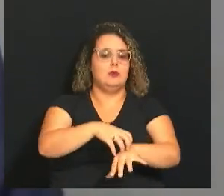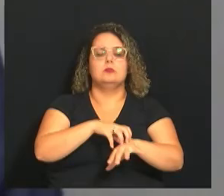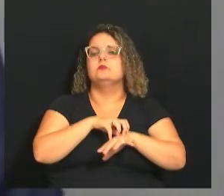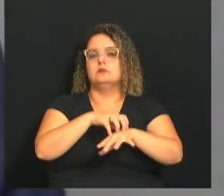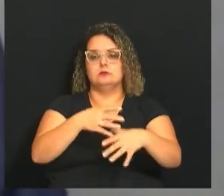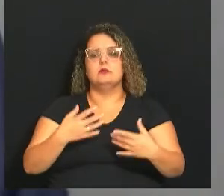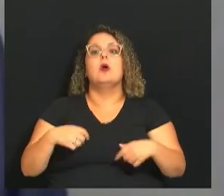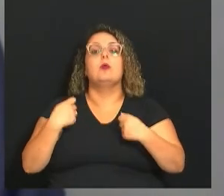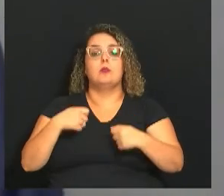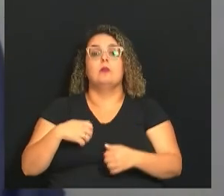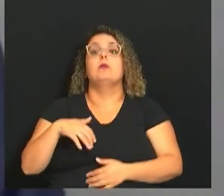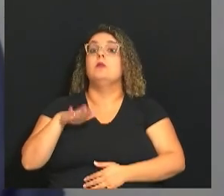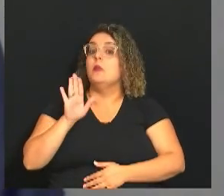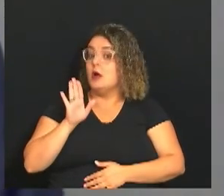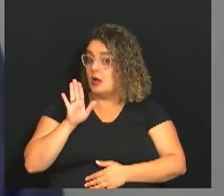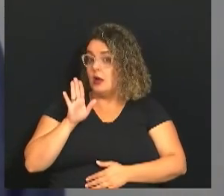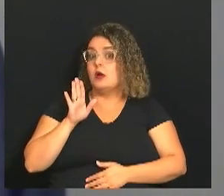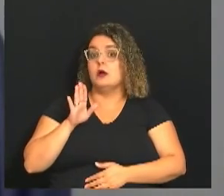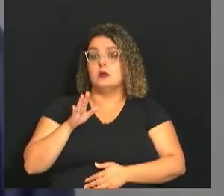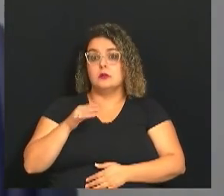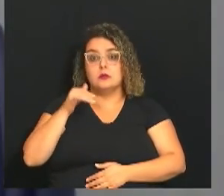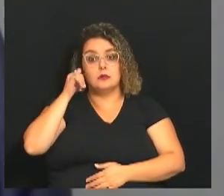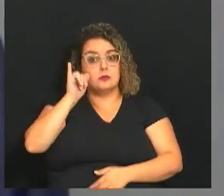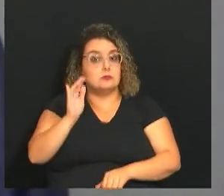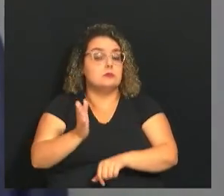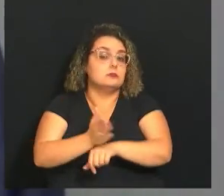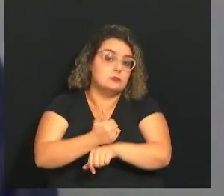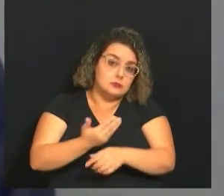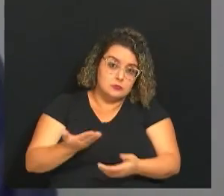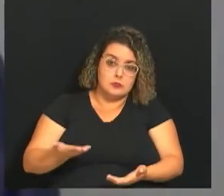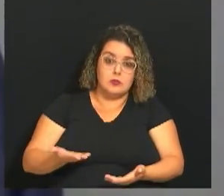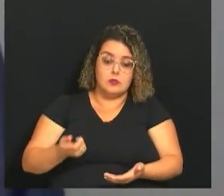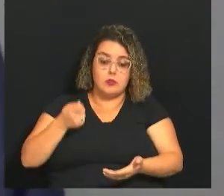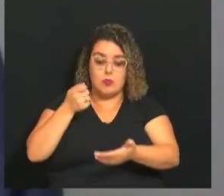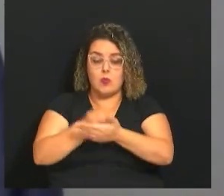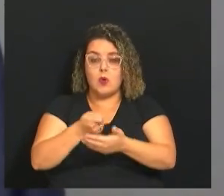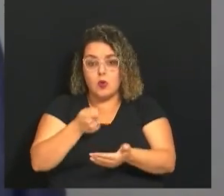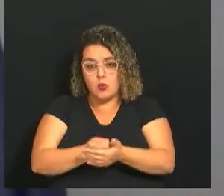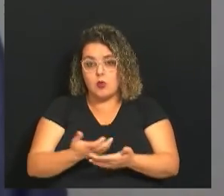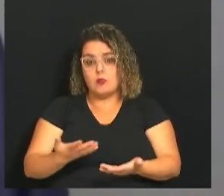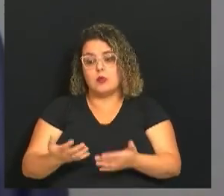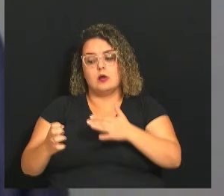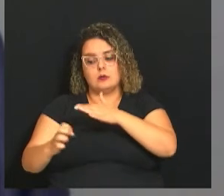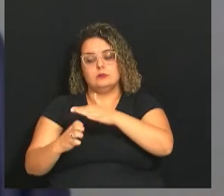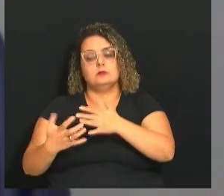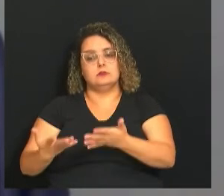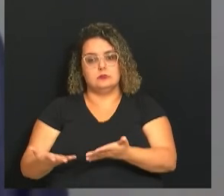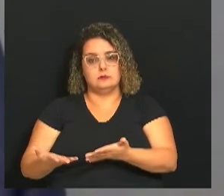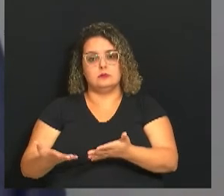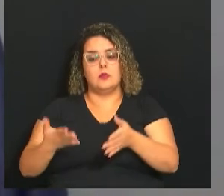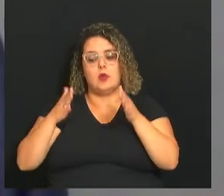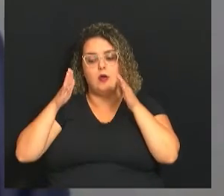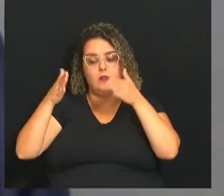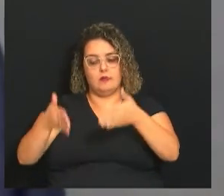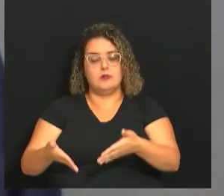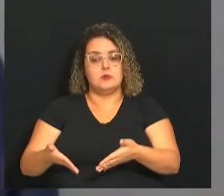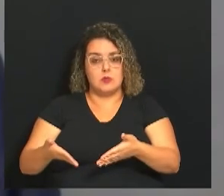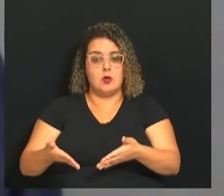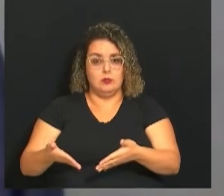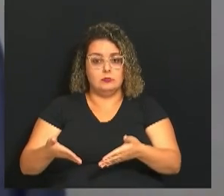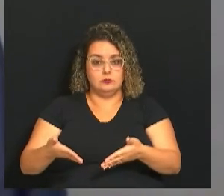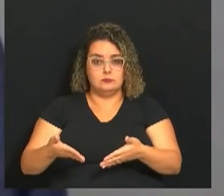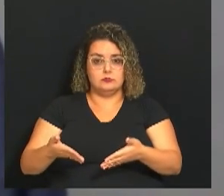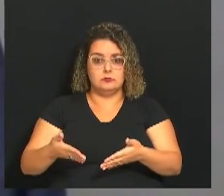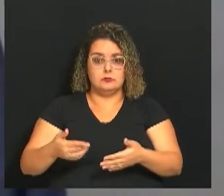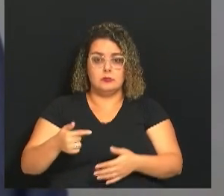fazer mais ainda essa prevenção, porque faz parte da obrigação, inclusive, legal dela. Então, acho que até em relação à semana